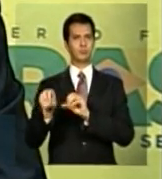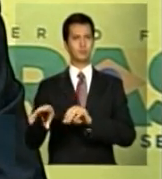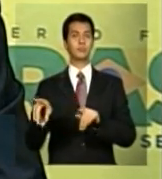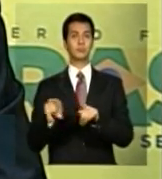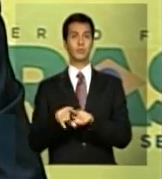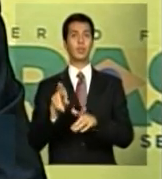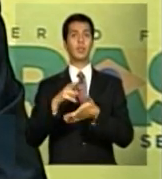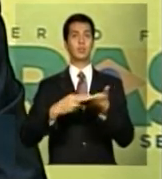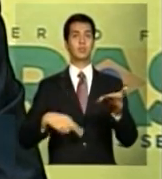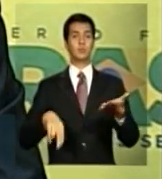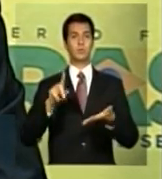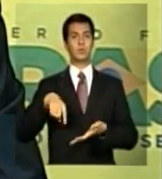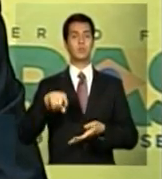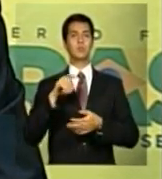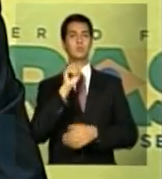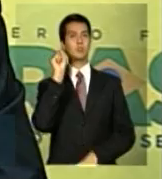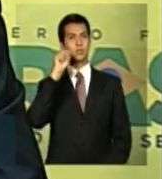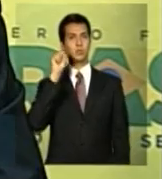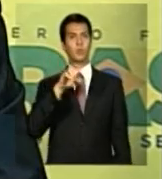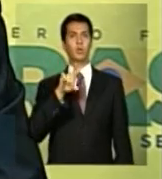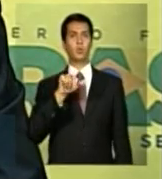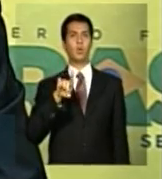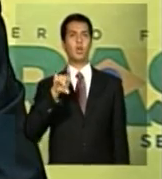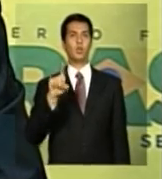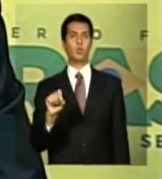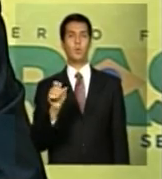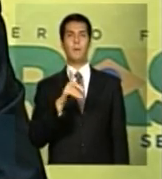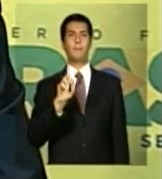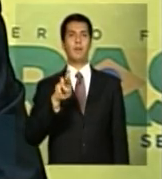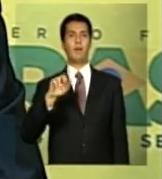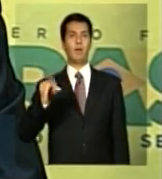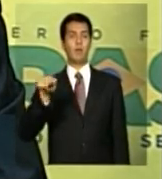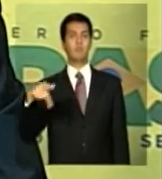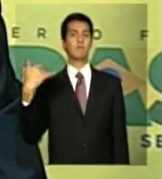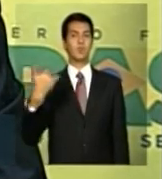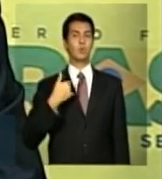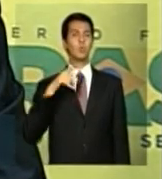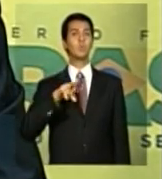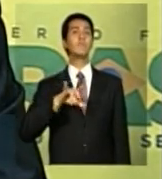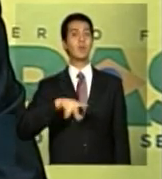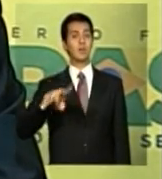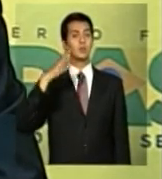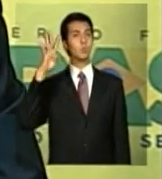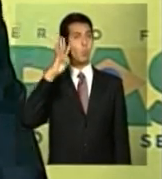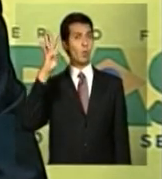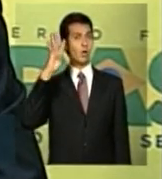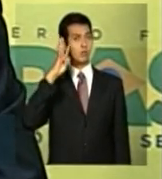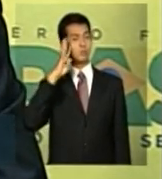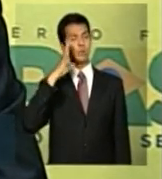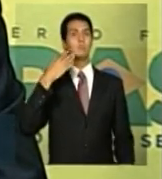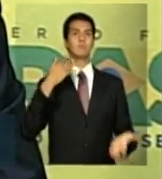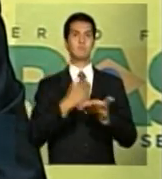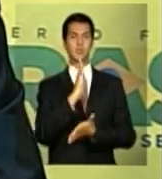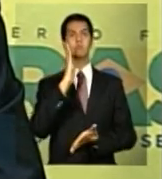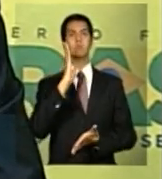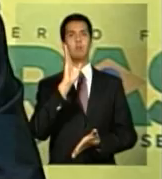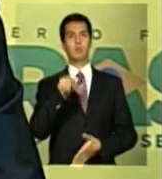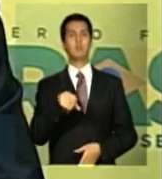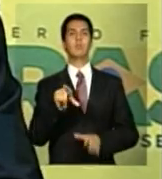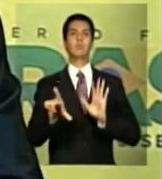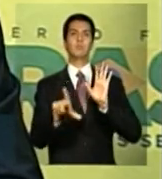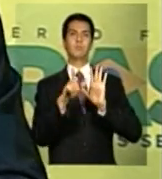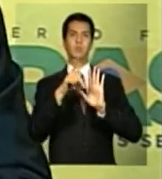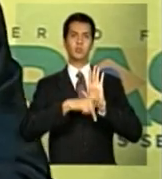relator é o senador Eduardo Braga, e a informação que ele me dá é que deve aprovar já na quarta-feira, de forma terminativa, esse PL.